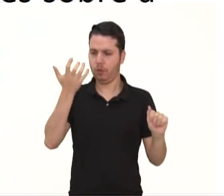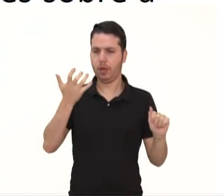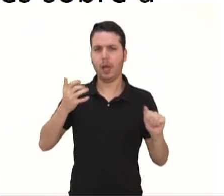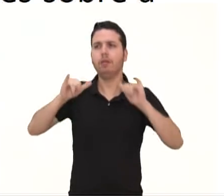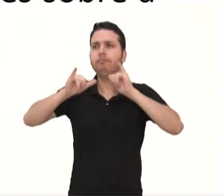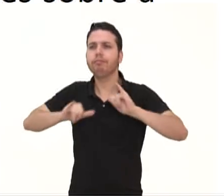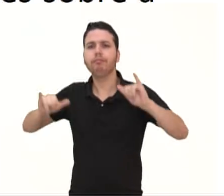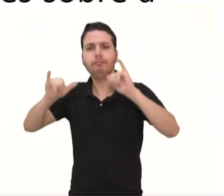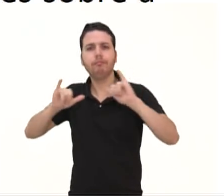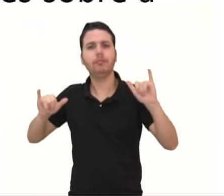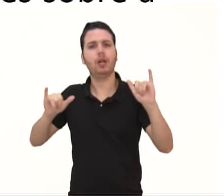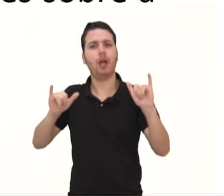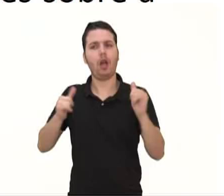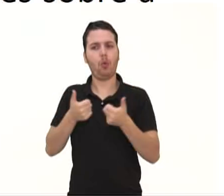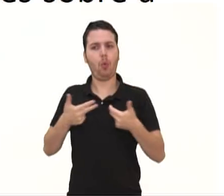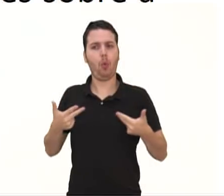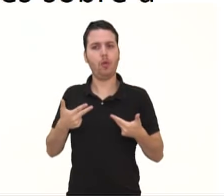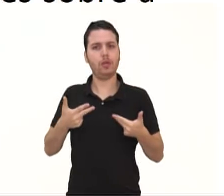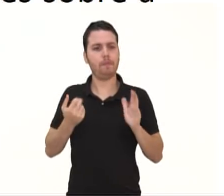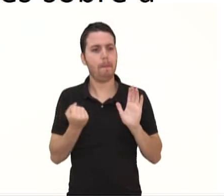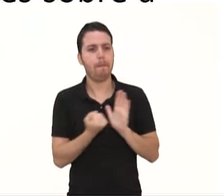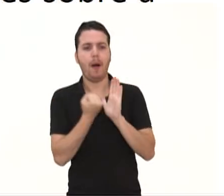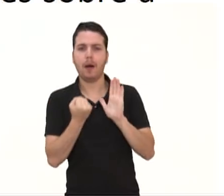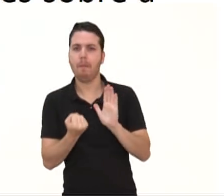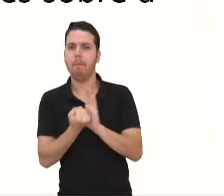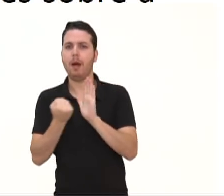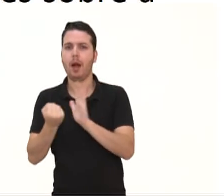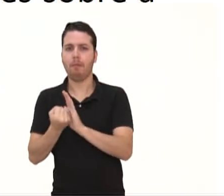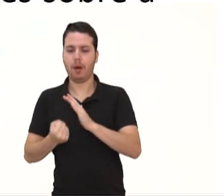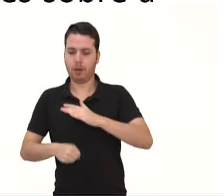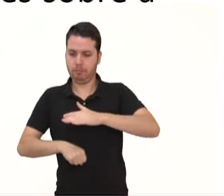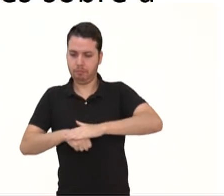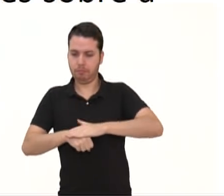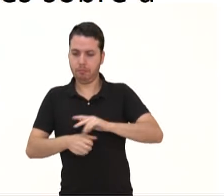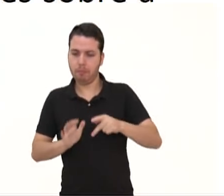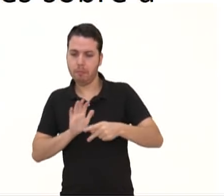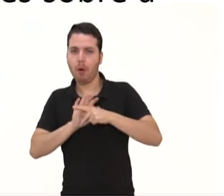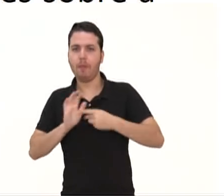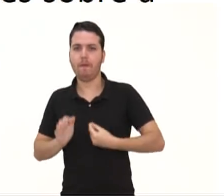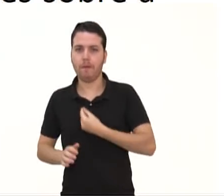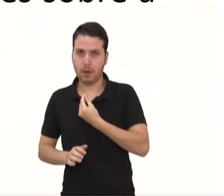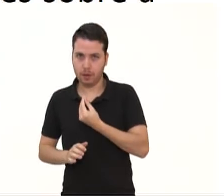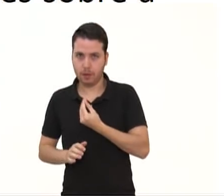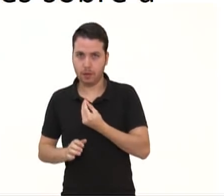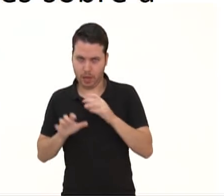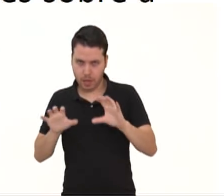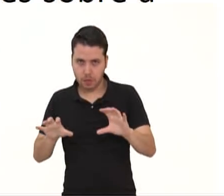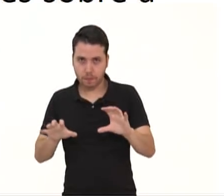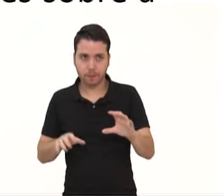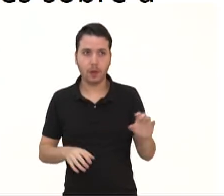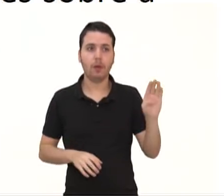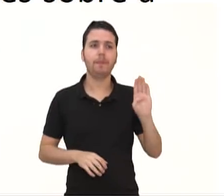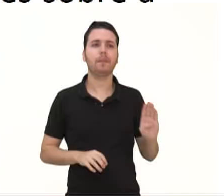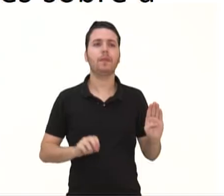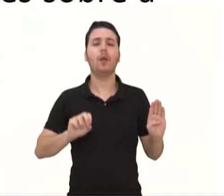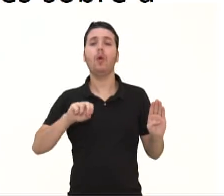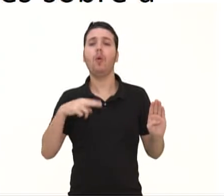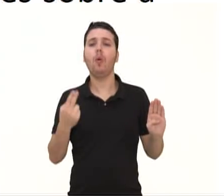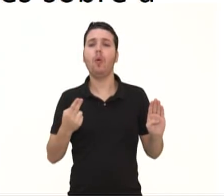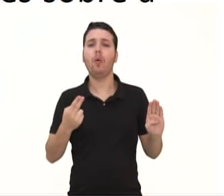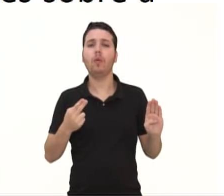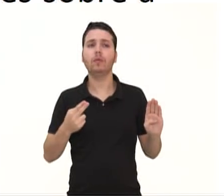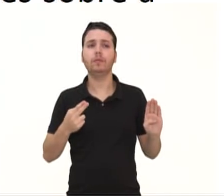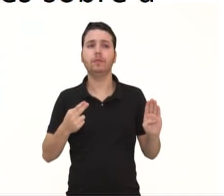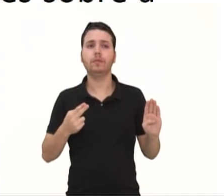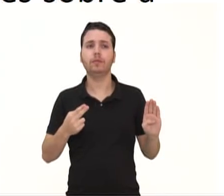marcantes sobre sua própria vida, é por isso que uma pessoa escreve uma autobiografia? Ou para divulgar os